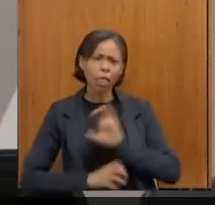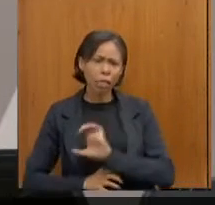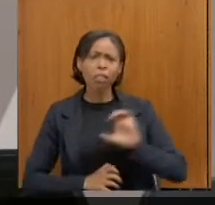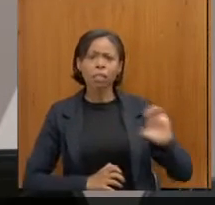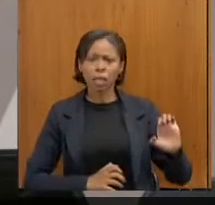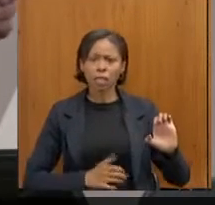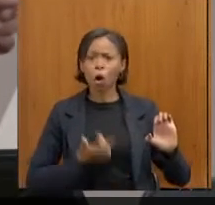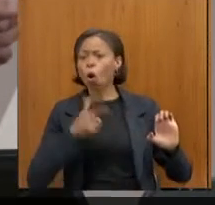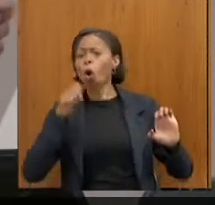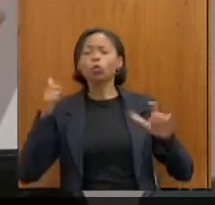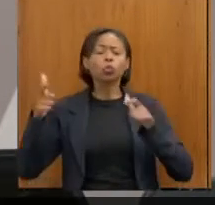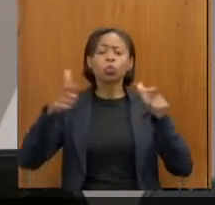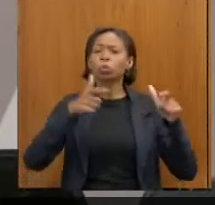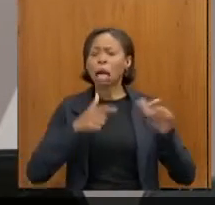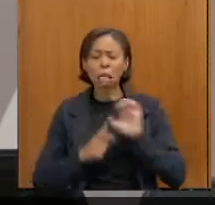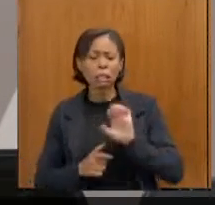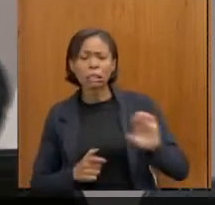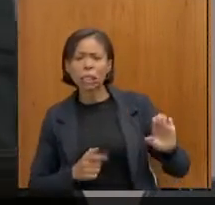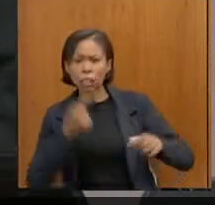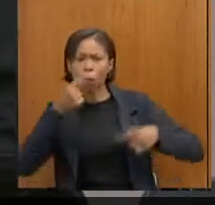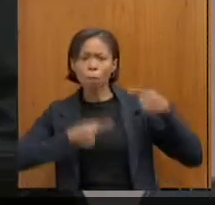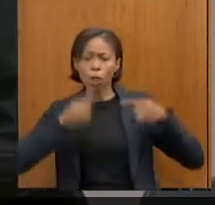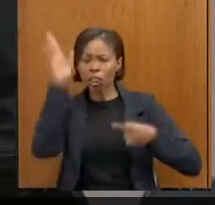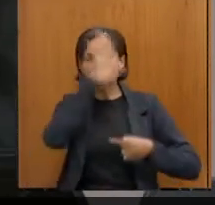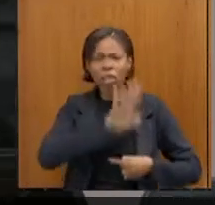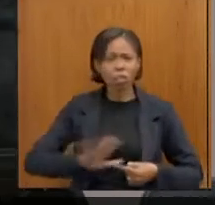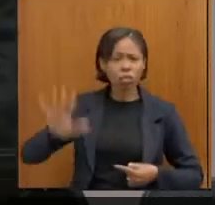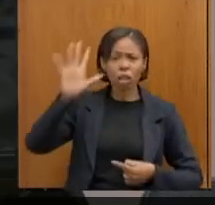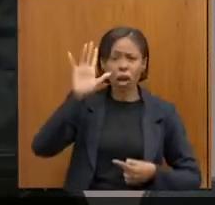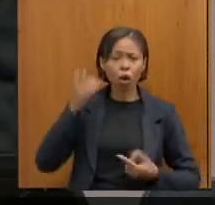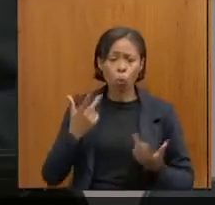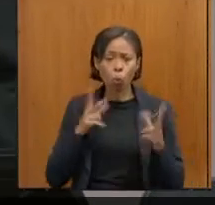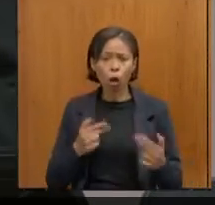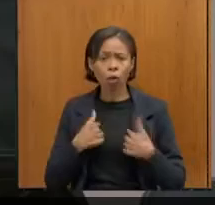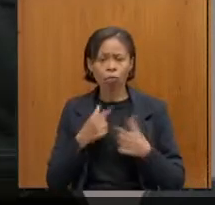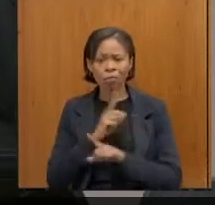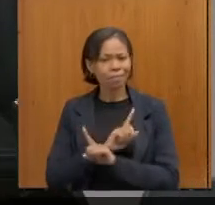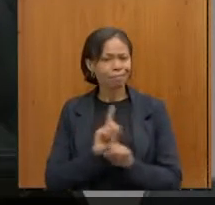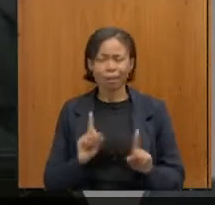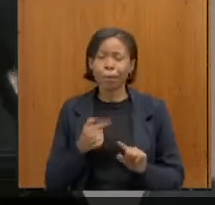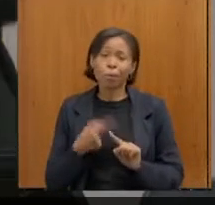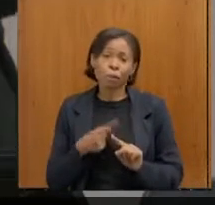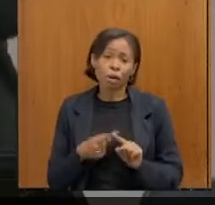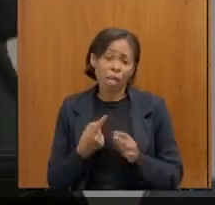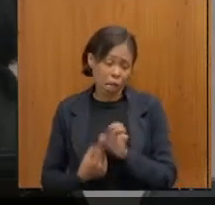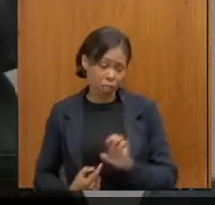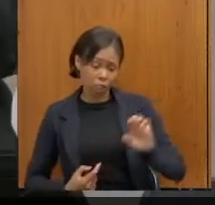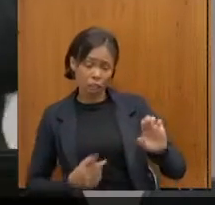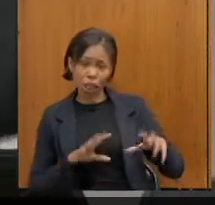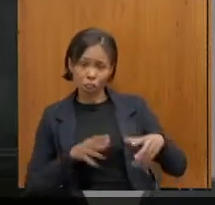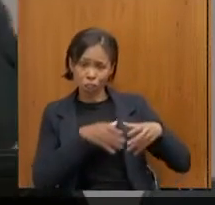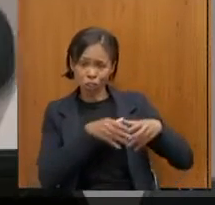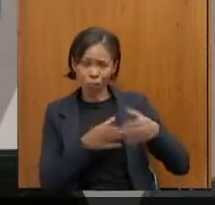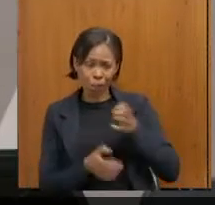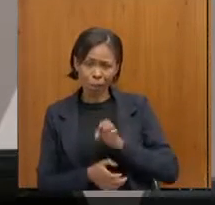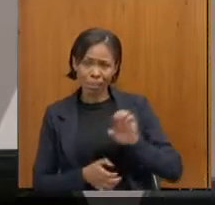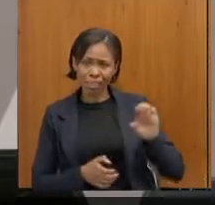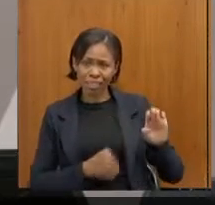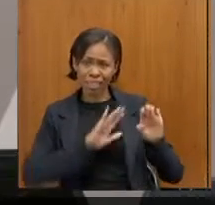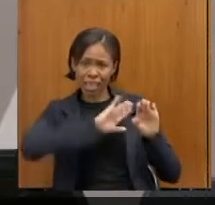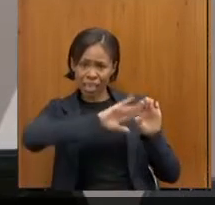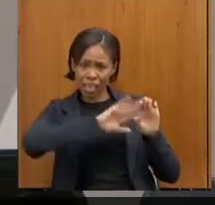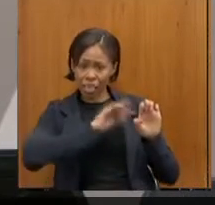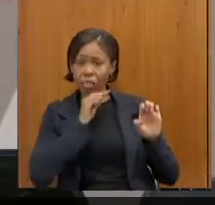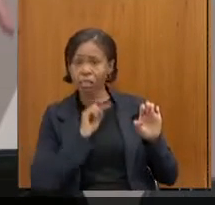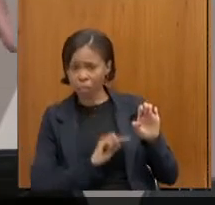e nem em outro lugar no espectro político Nacional porque terceiro da esquerda para transformar é